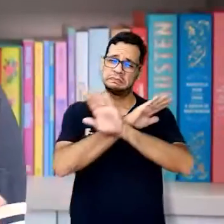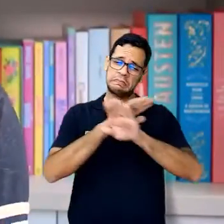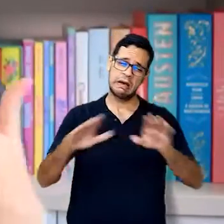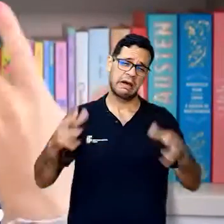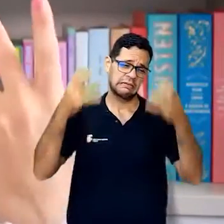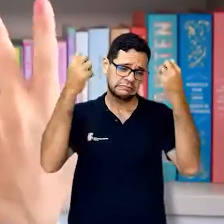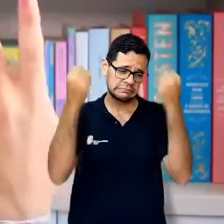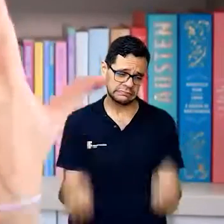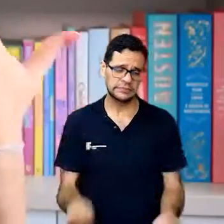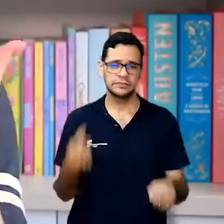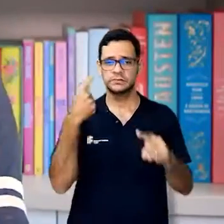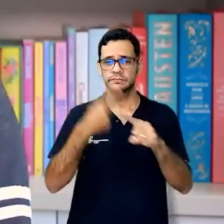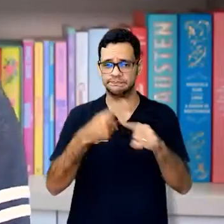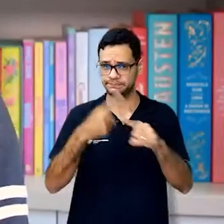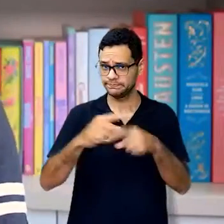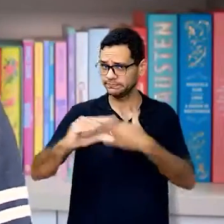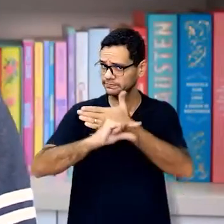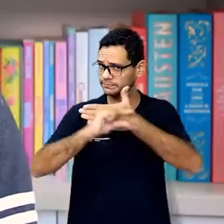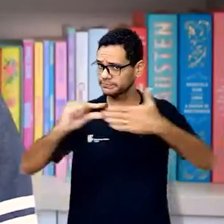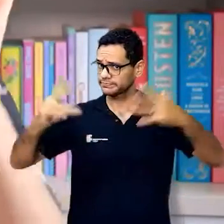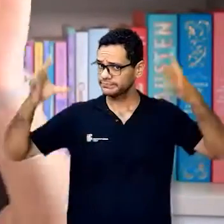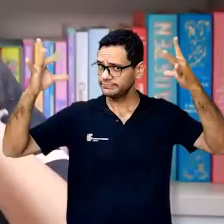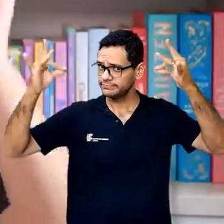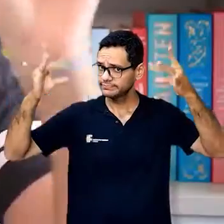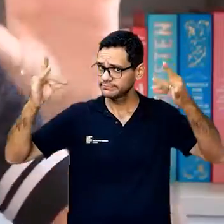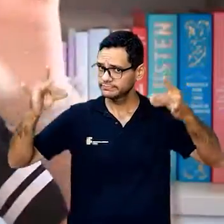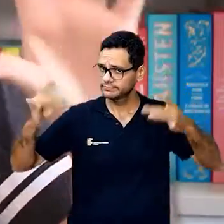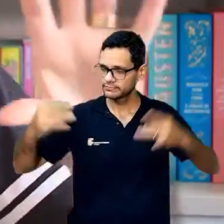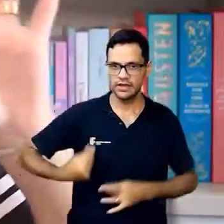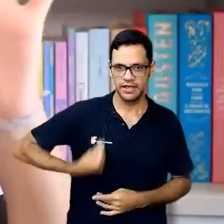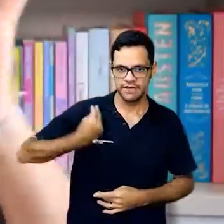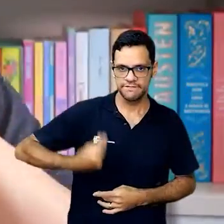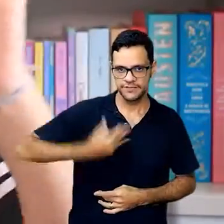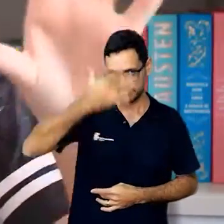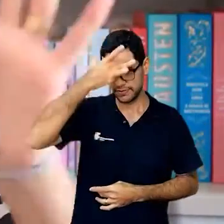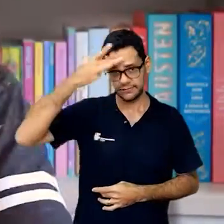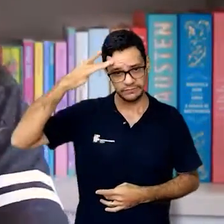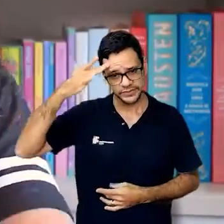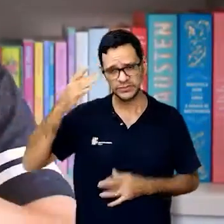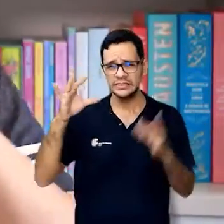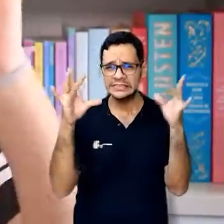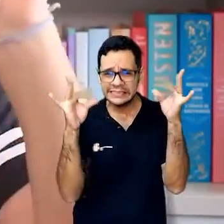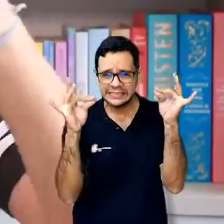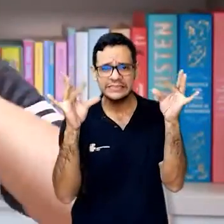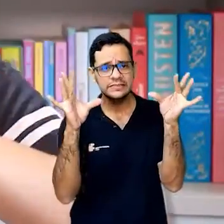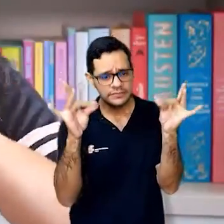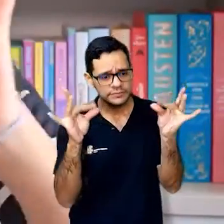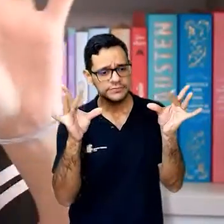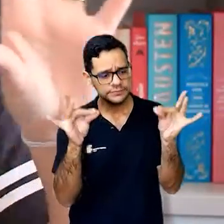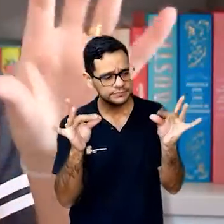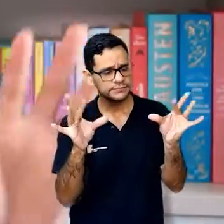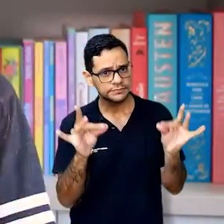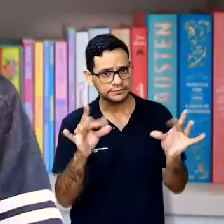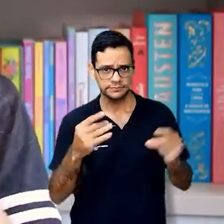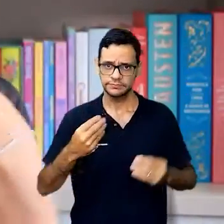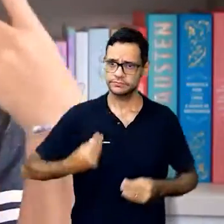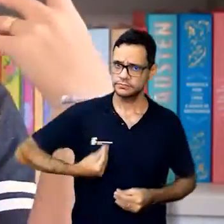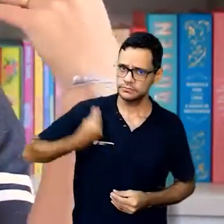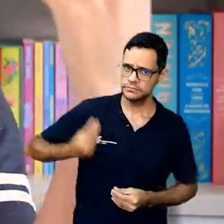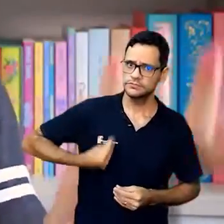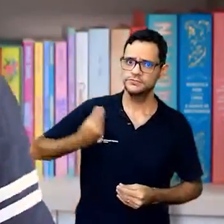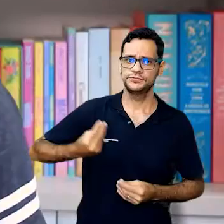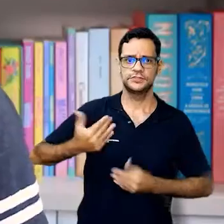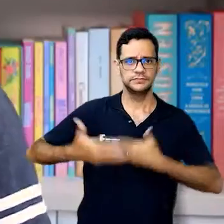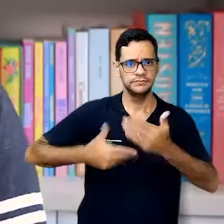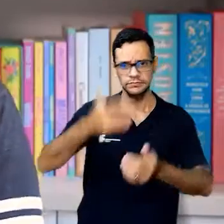muito maçante, porque realmente o autor vai detalhar coisinhas da vida do personagem, assim, né, tipo, detalhes mesmo,